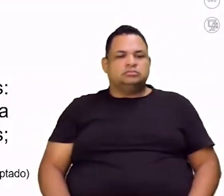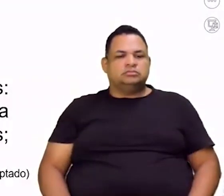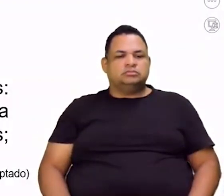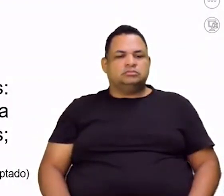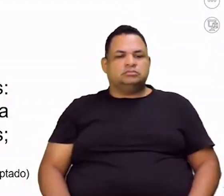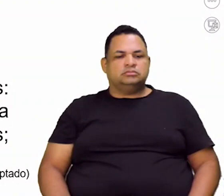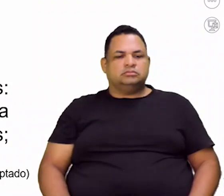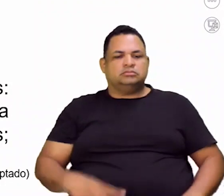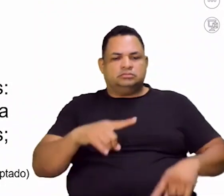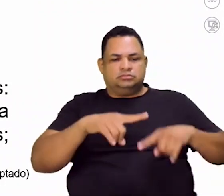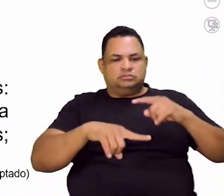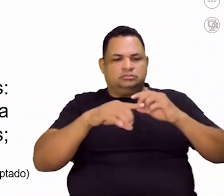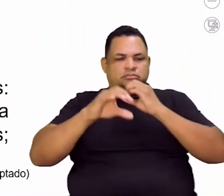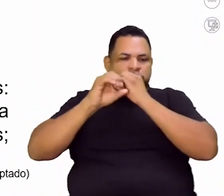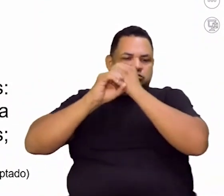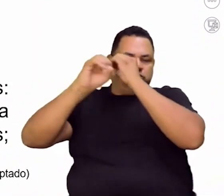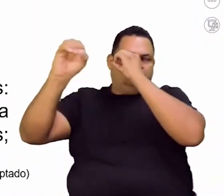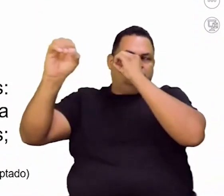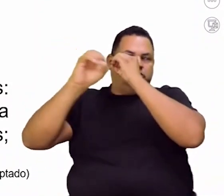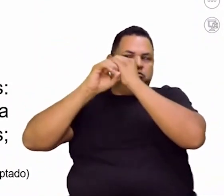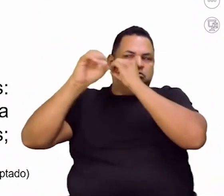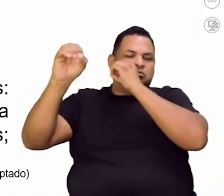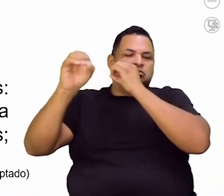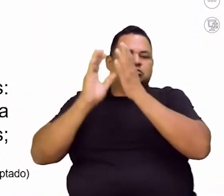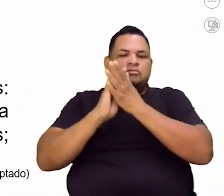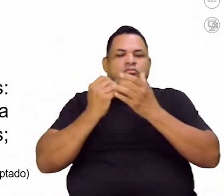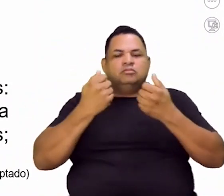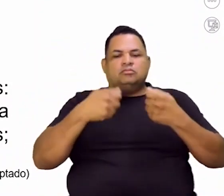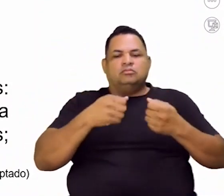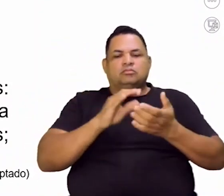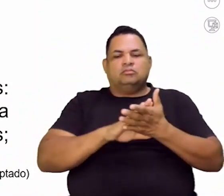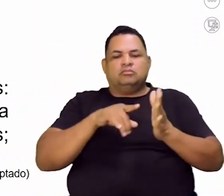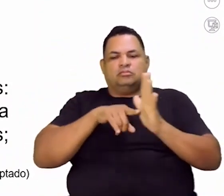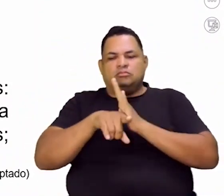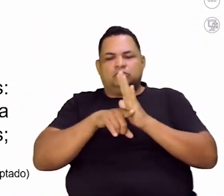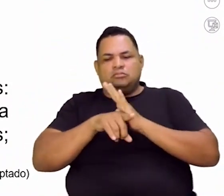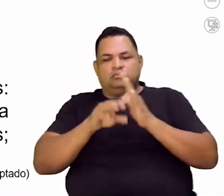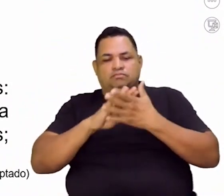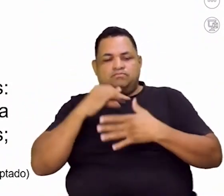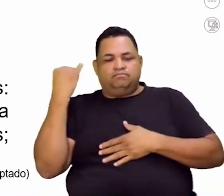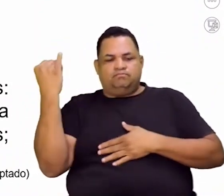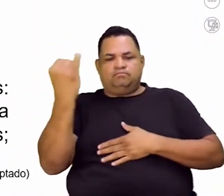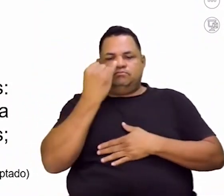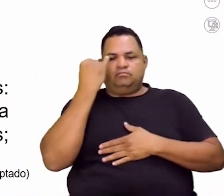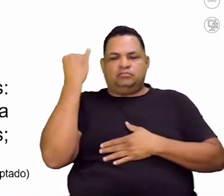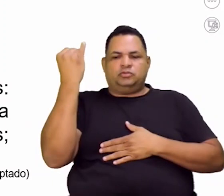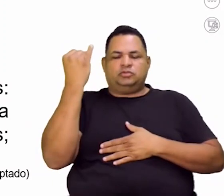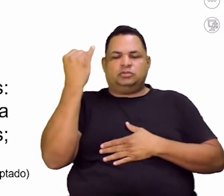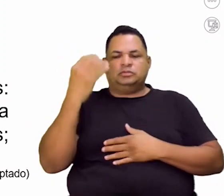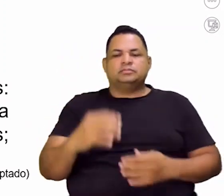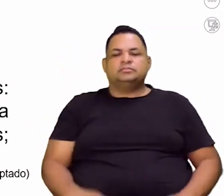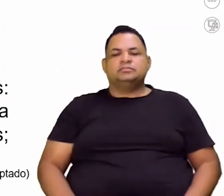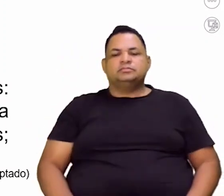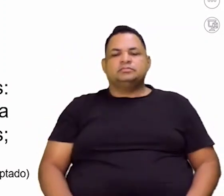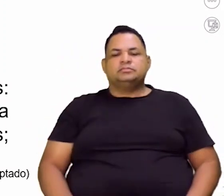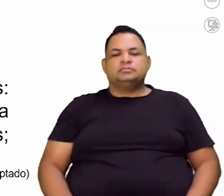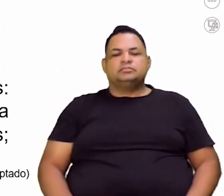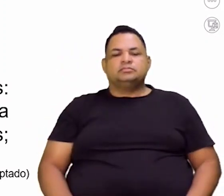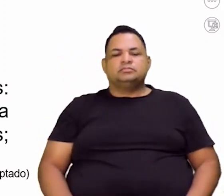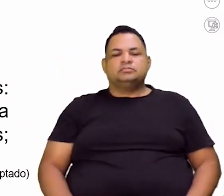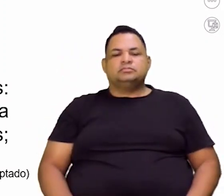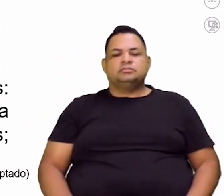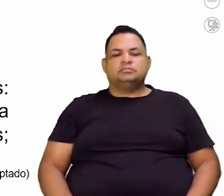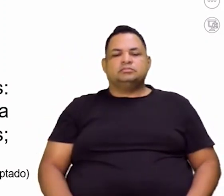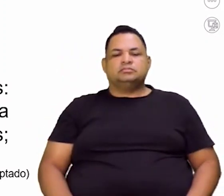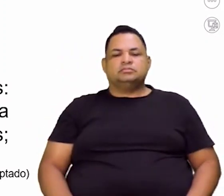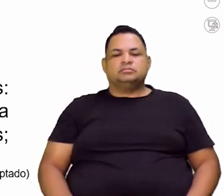O telescópio proporcionou o que a Galileu? Descobertas valiosas. Foi por causa disso, gente, que eu já falei que ele ganhou